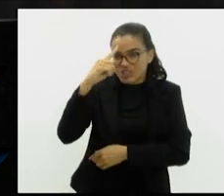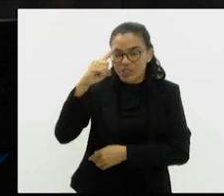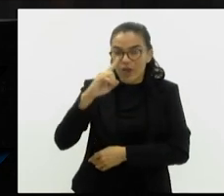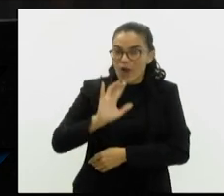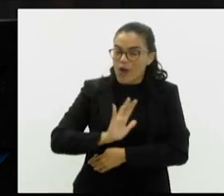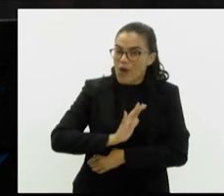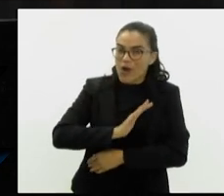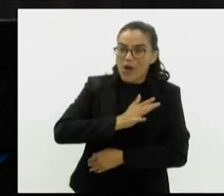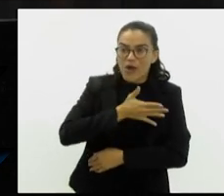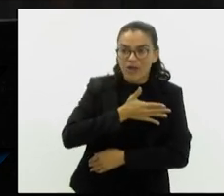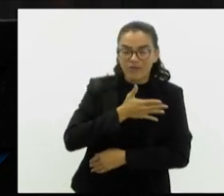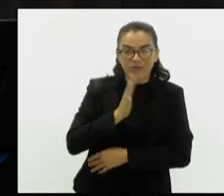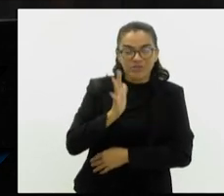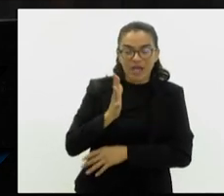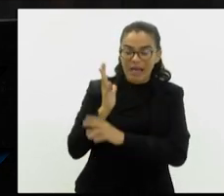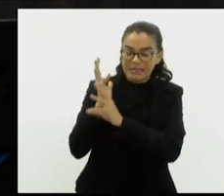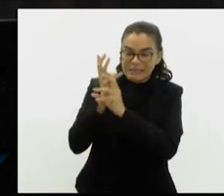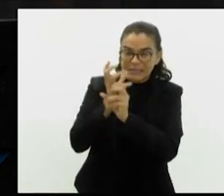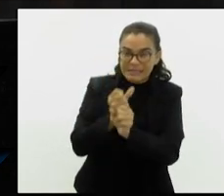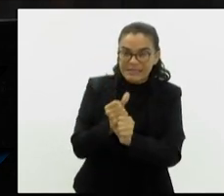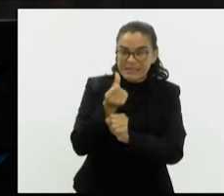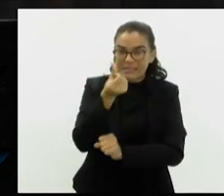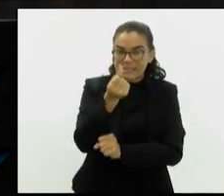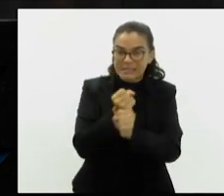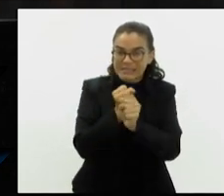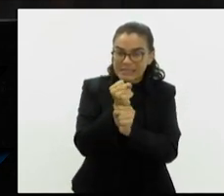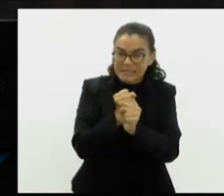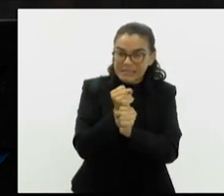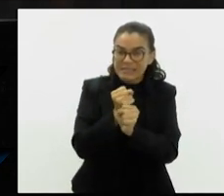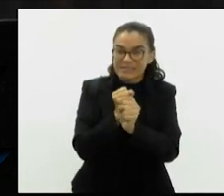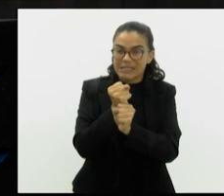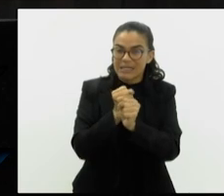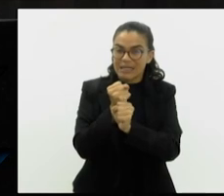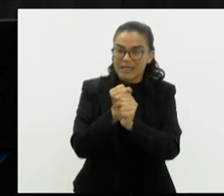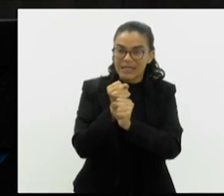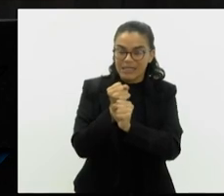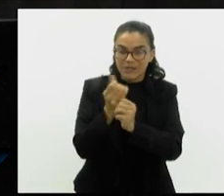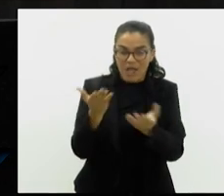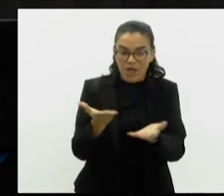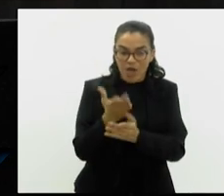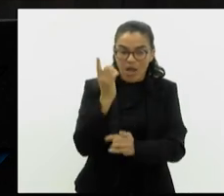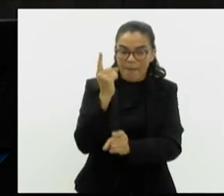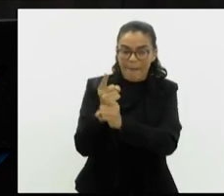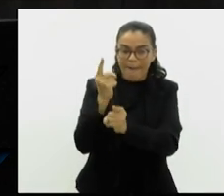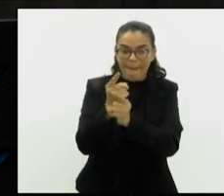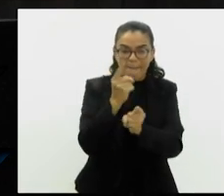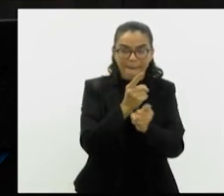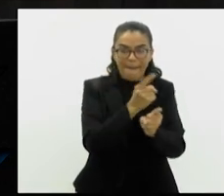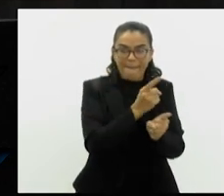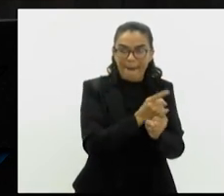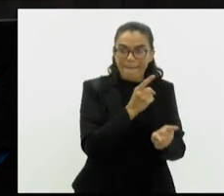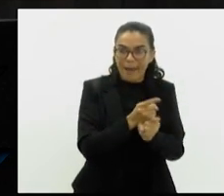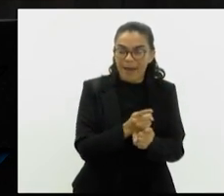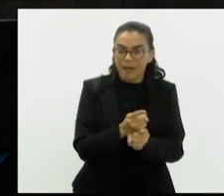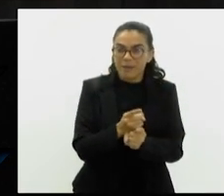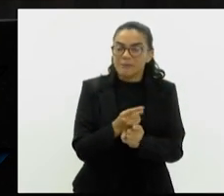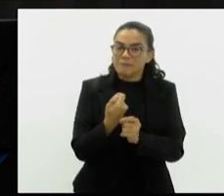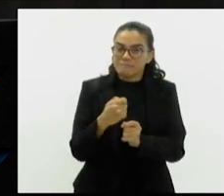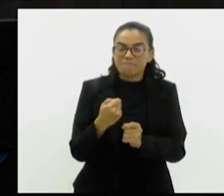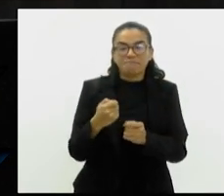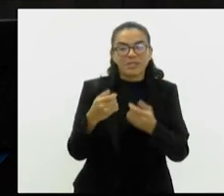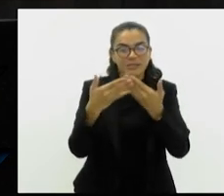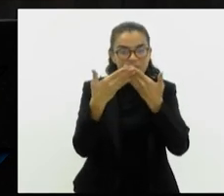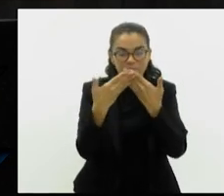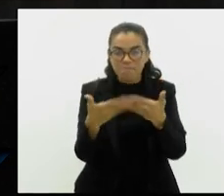passados 6 anos de tantas e tantas descobertas é necessário que isso se expanda